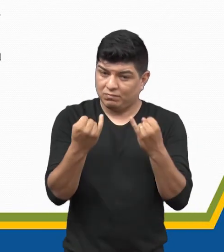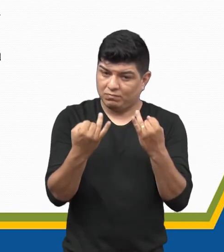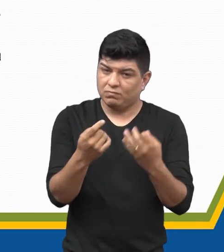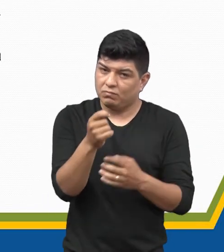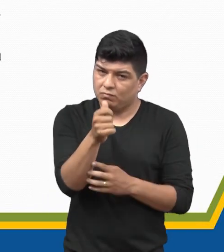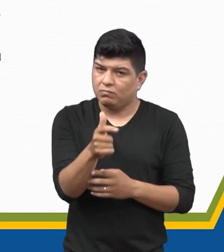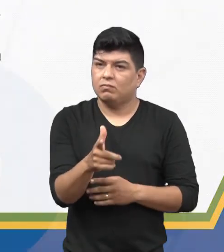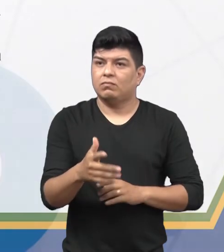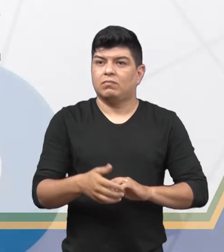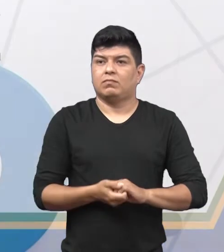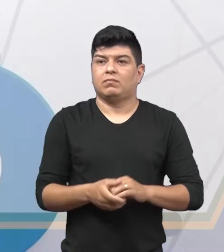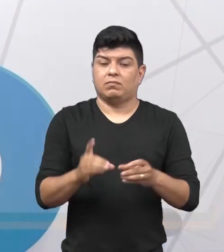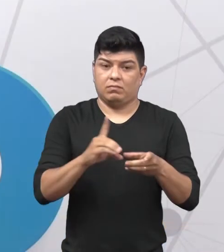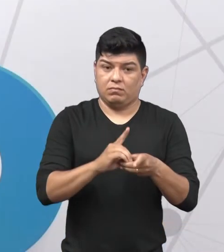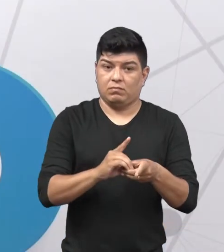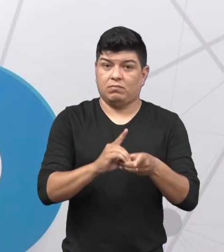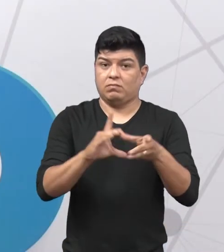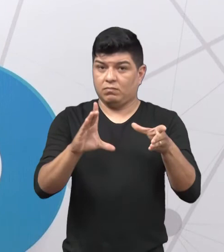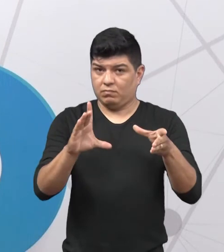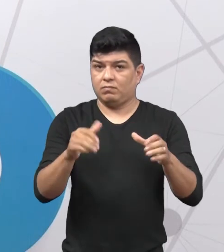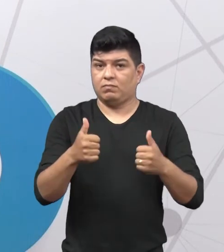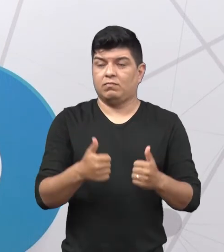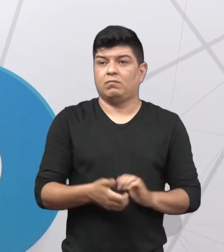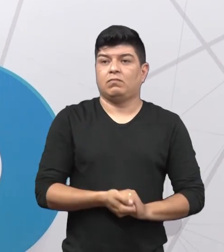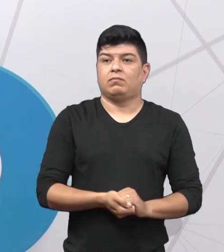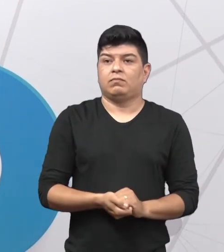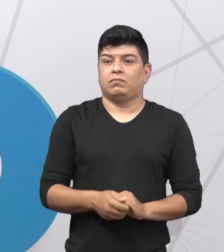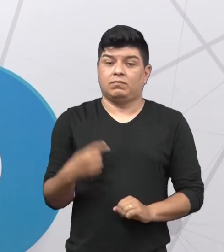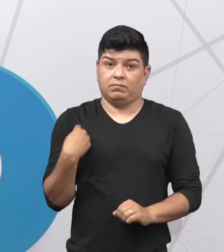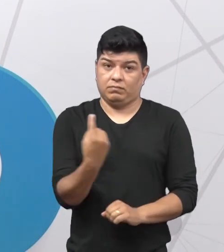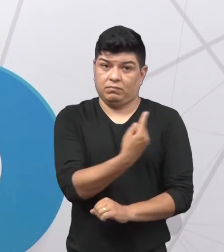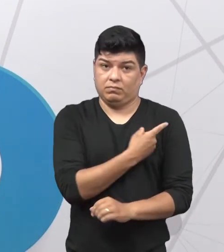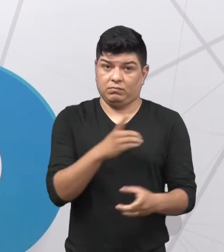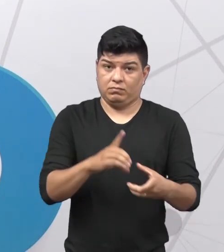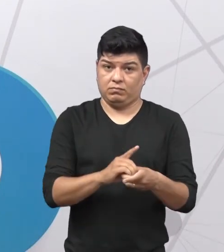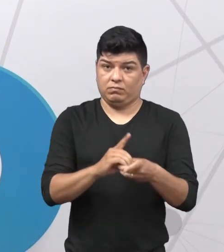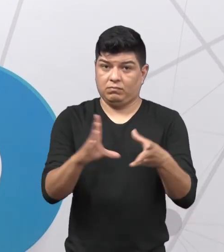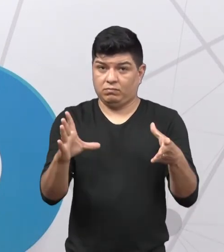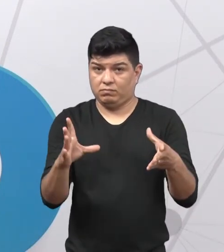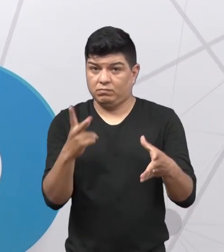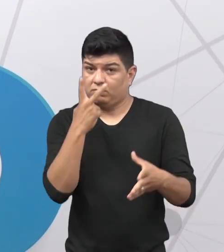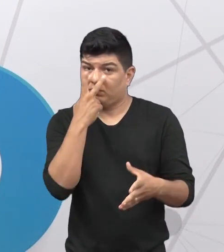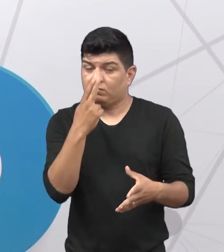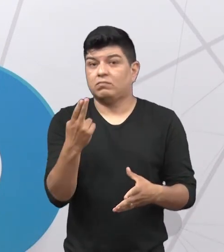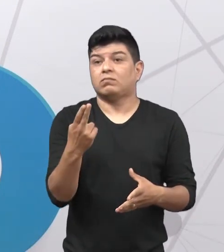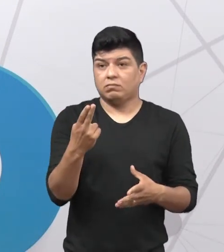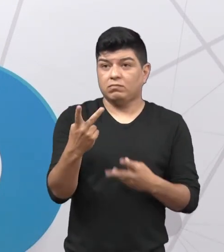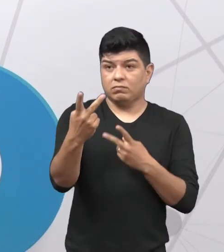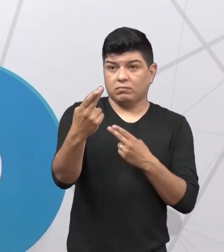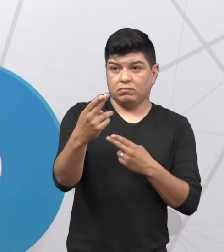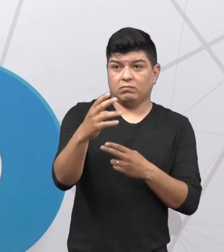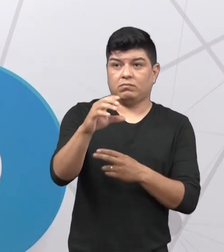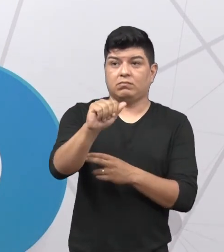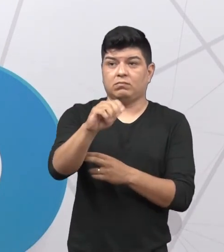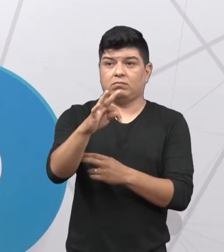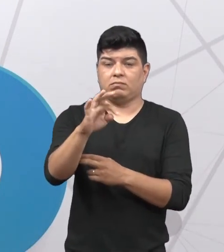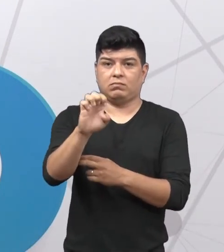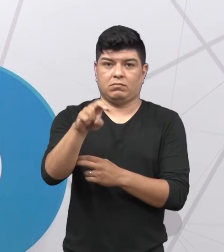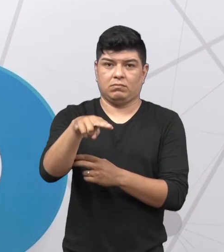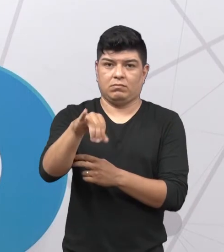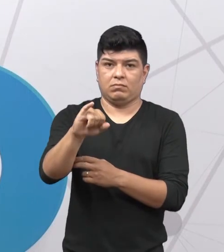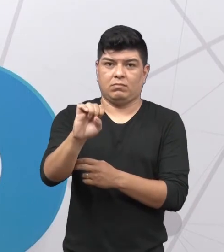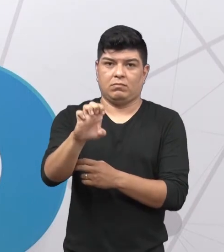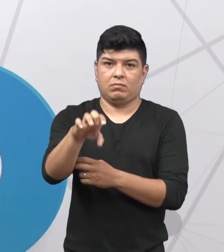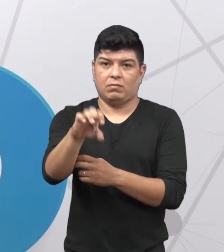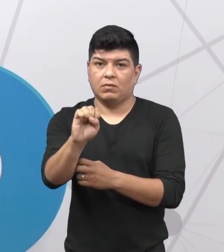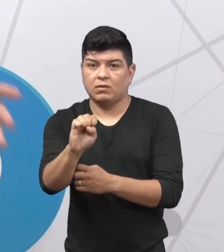essa democracia ateniense. A nossa democracia, ela se espelhou, né, na democracia ateniense, mas é